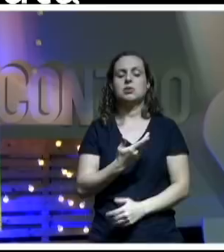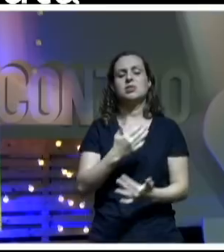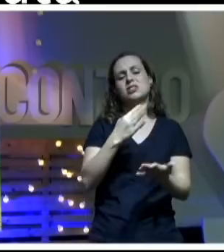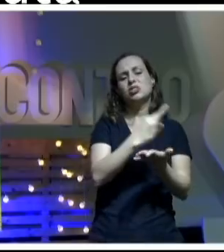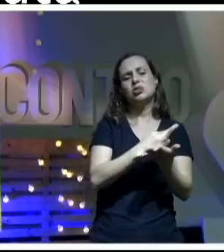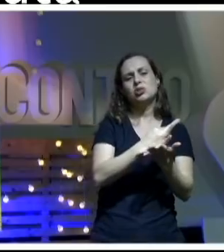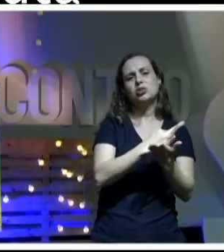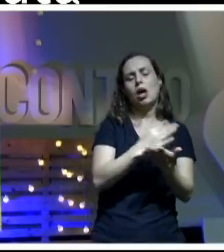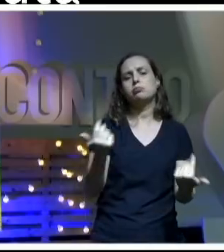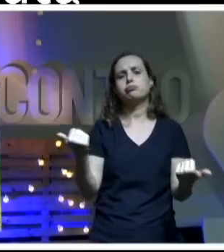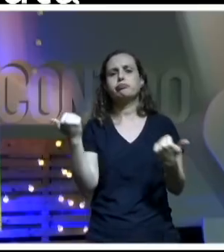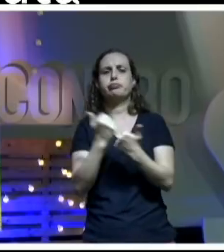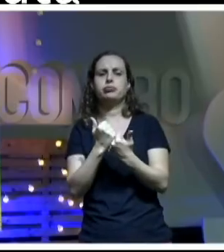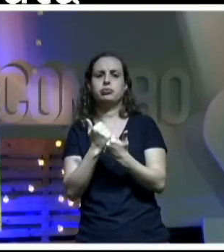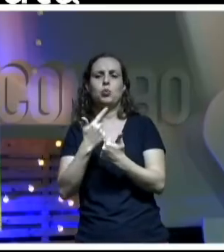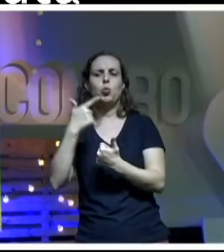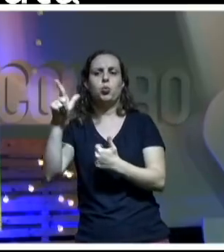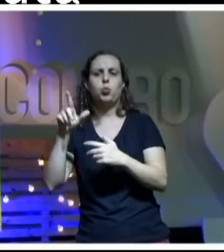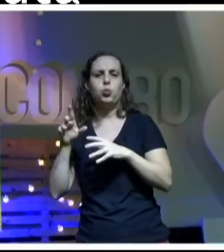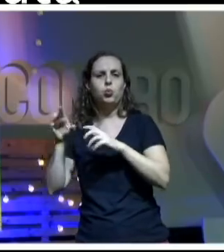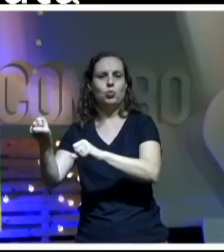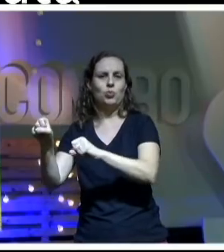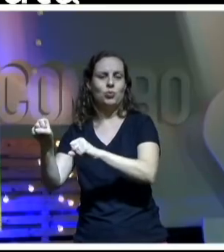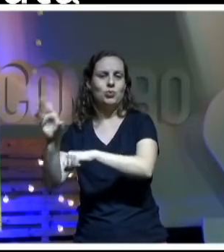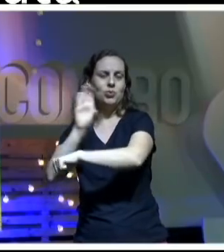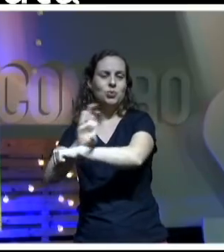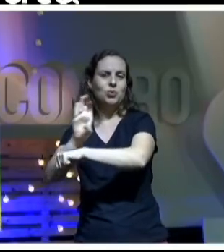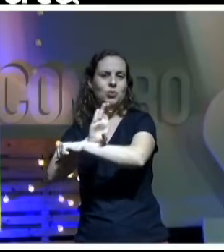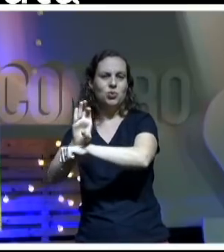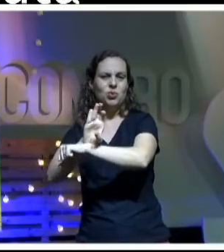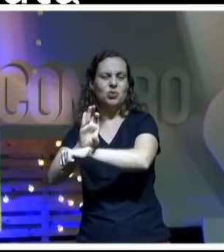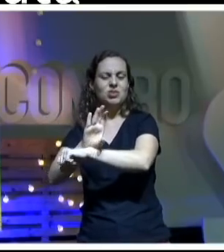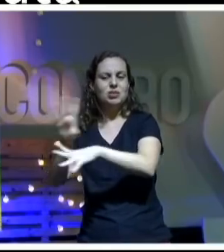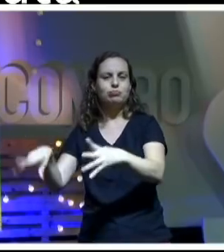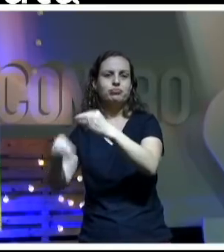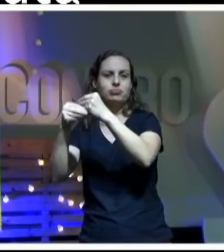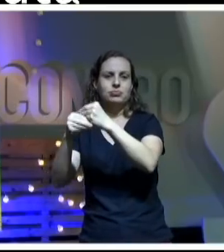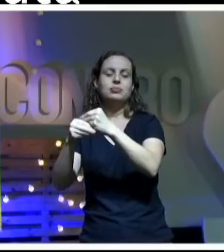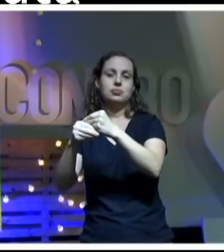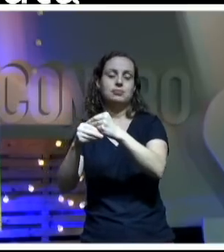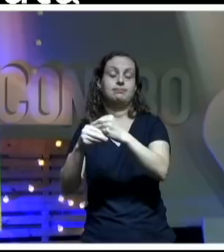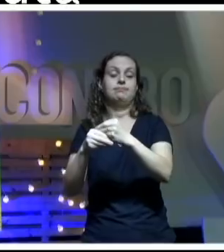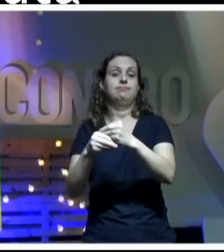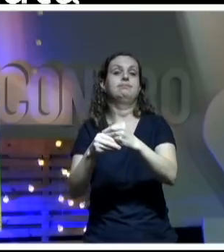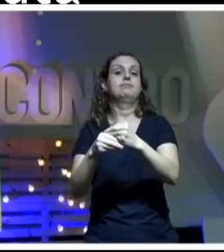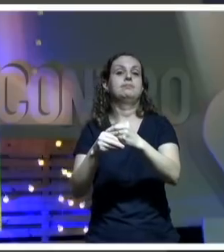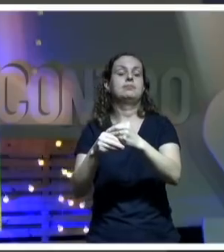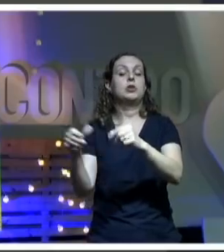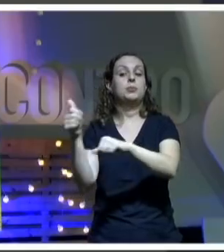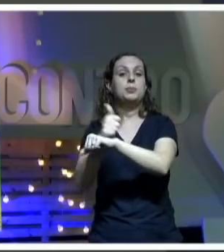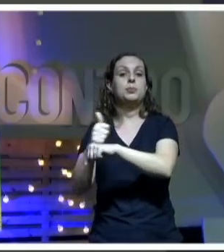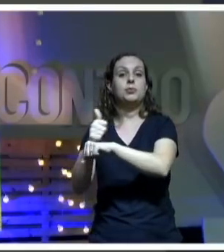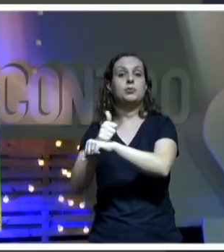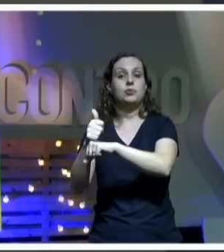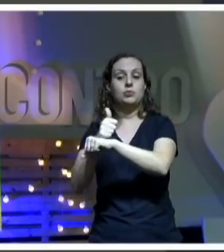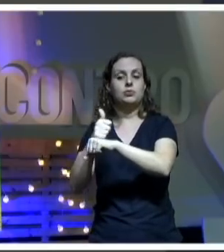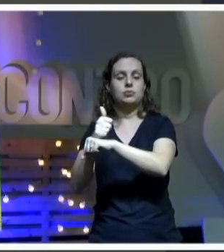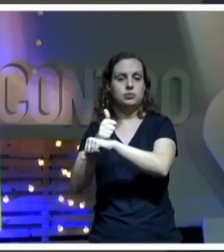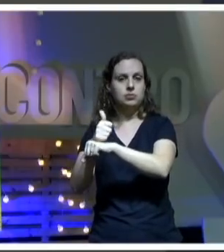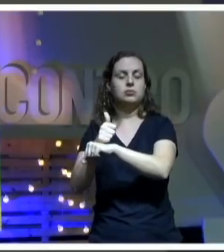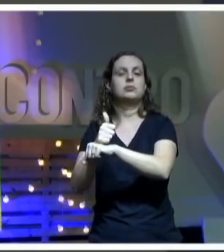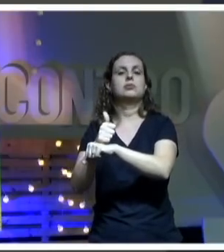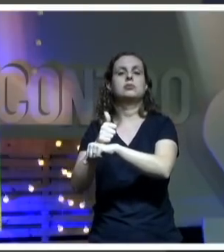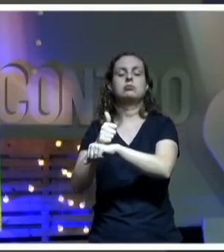que não surge da verdade teológica mas das exigências da profissão da qual eles fazem parte profissão ministro em